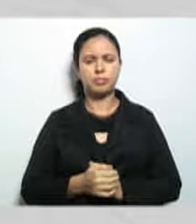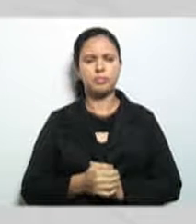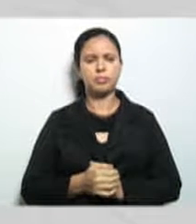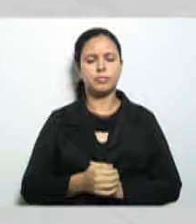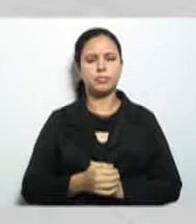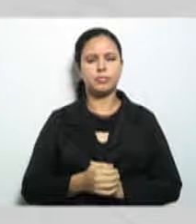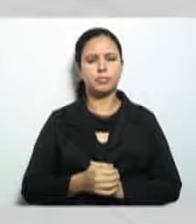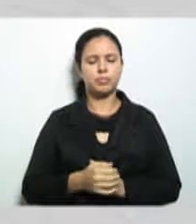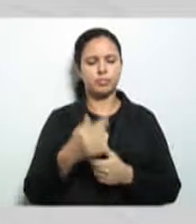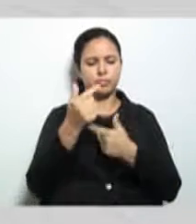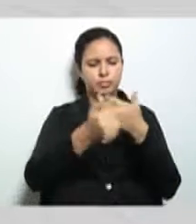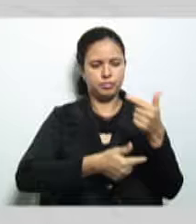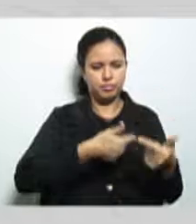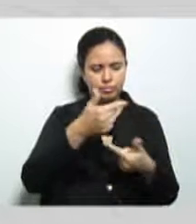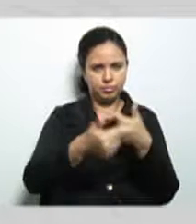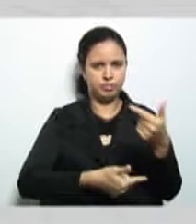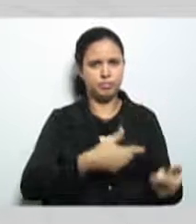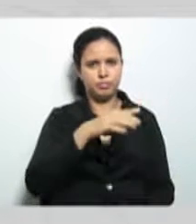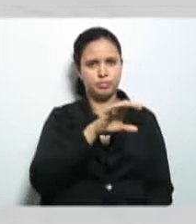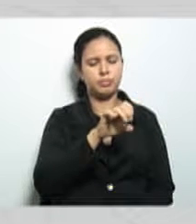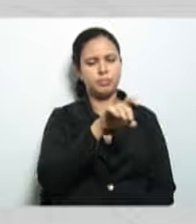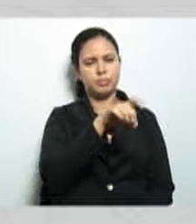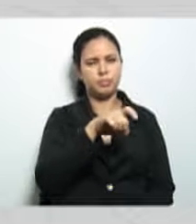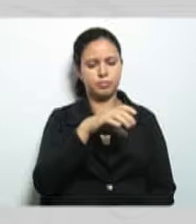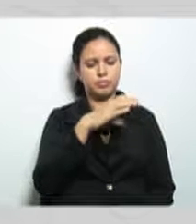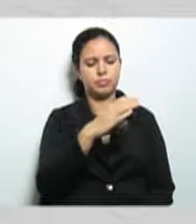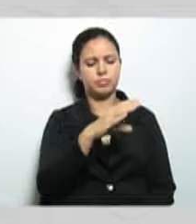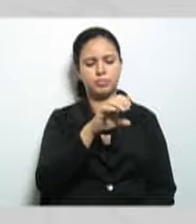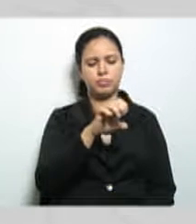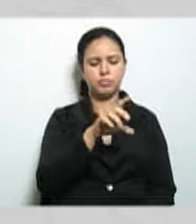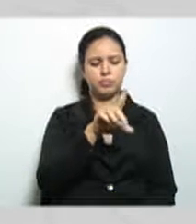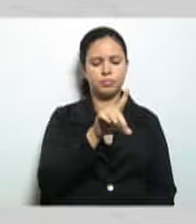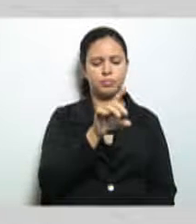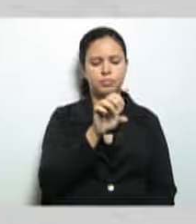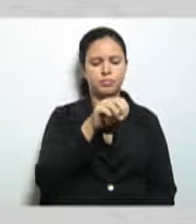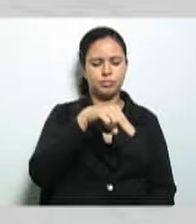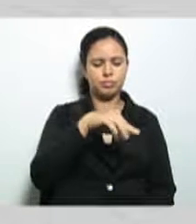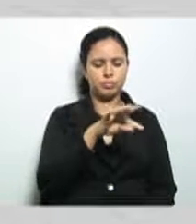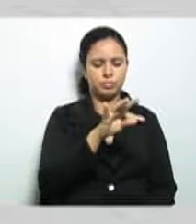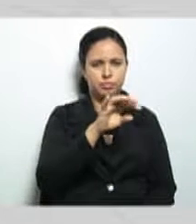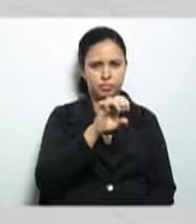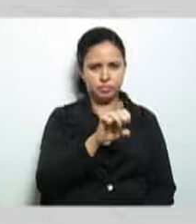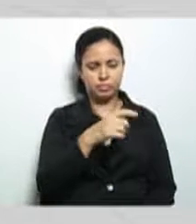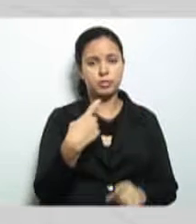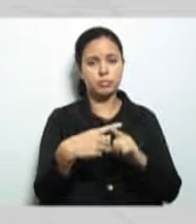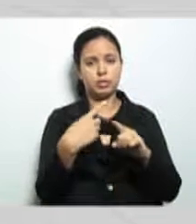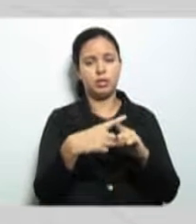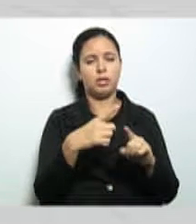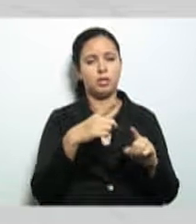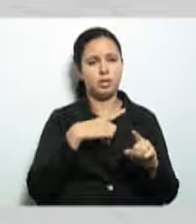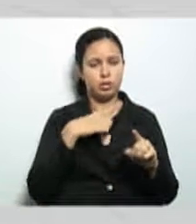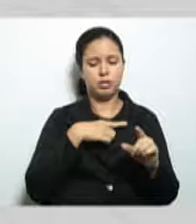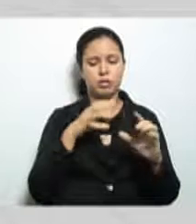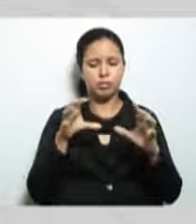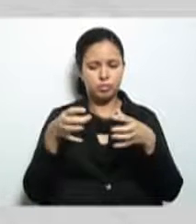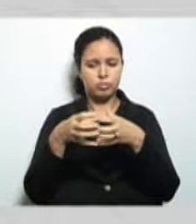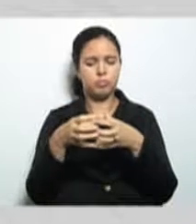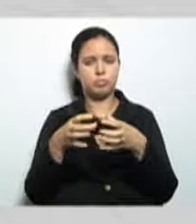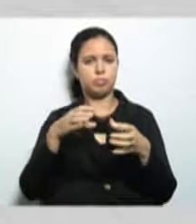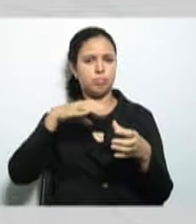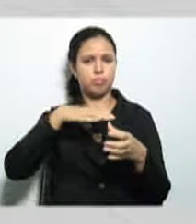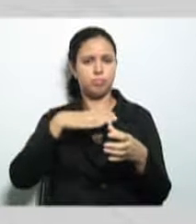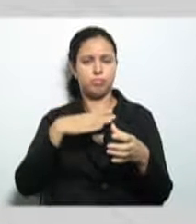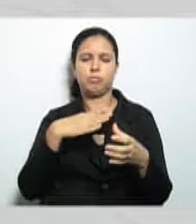Eles produziam excedente. Por quê? Porque havia uma elite que precisava dessa riqueza. O imperador, a família